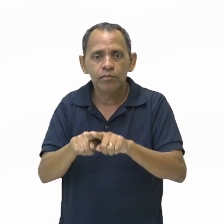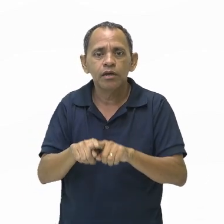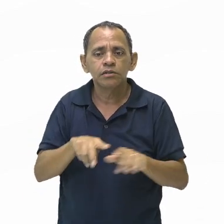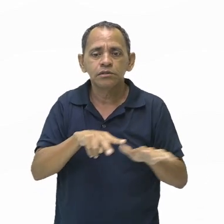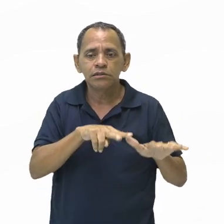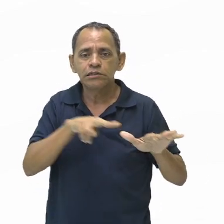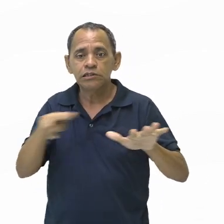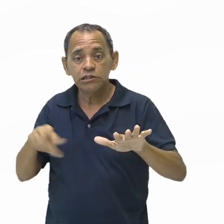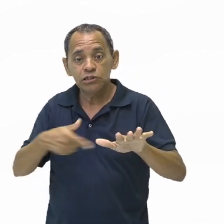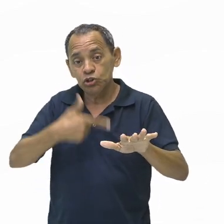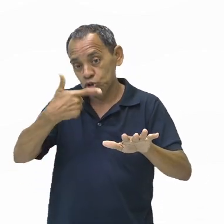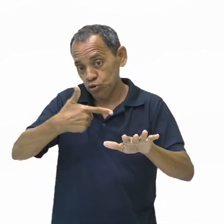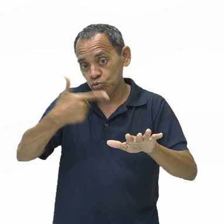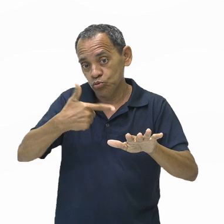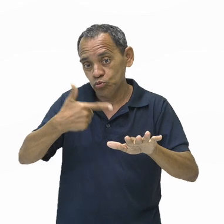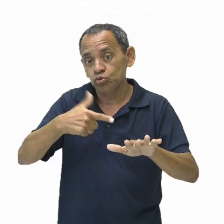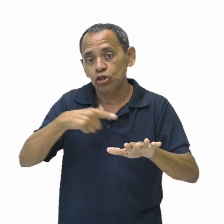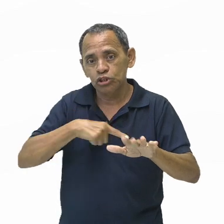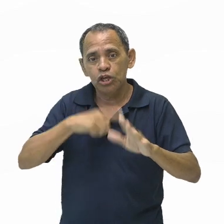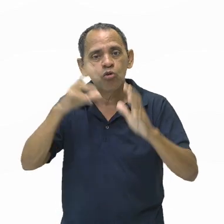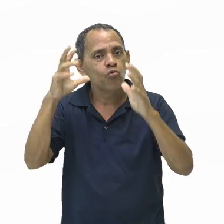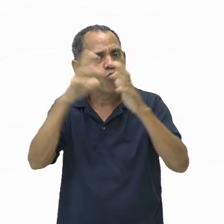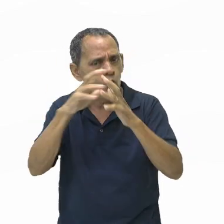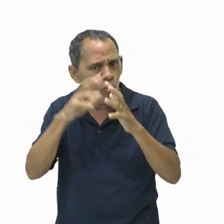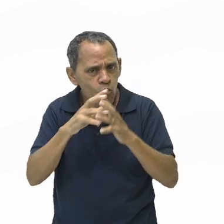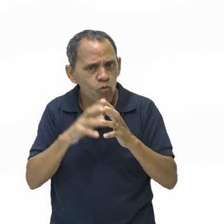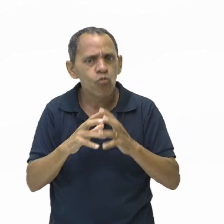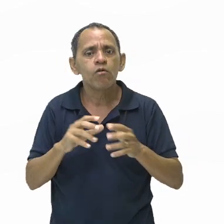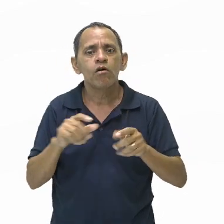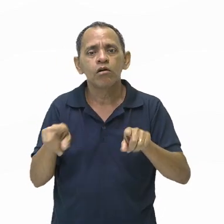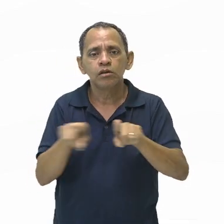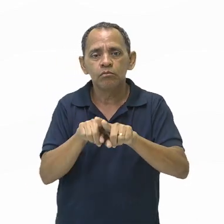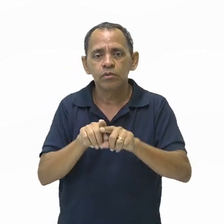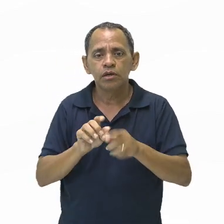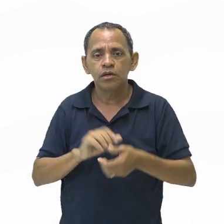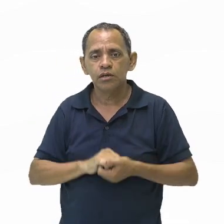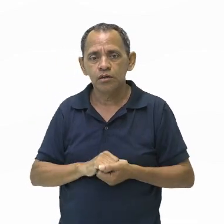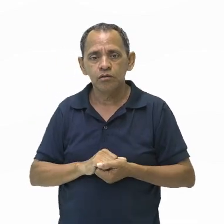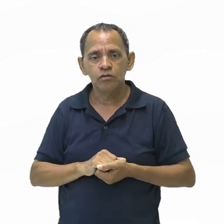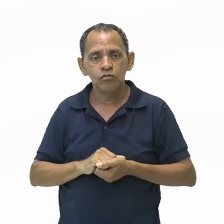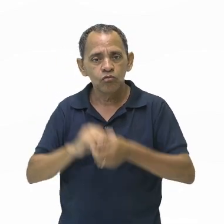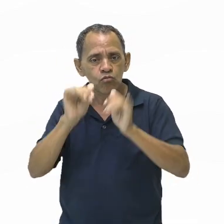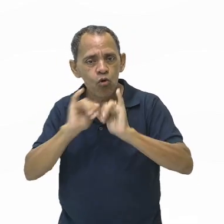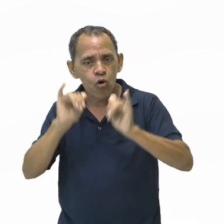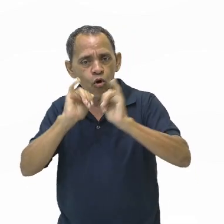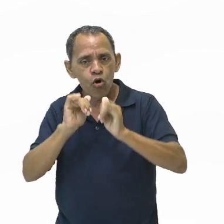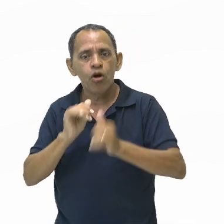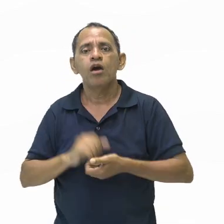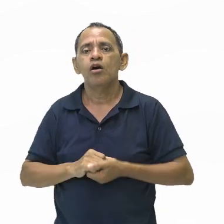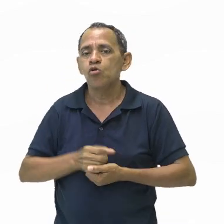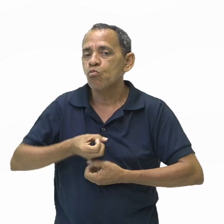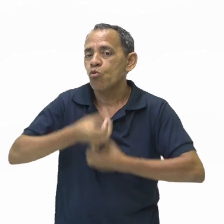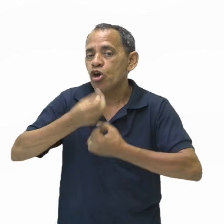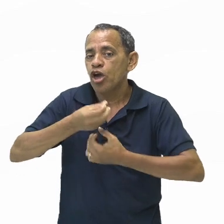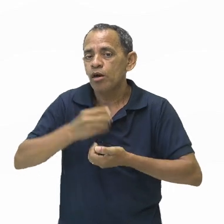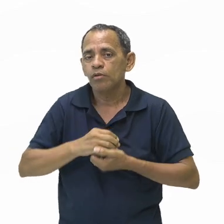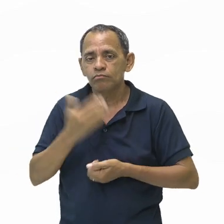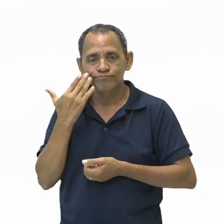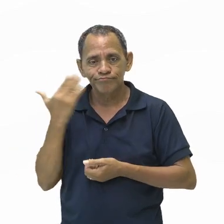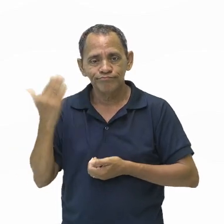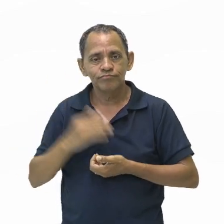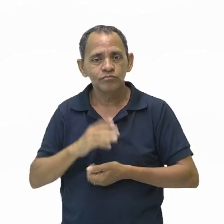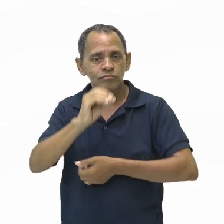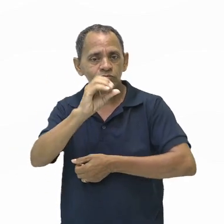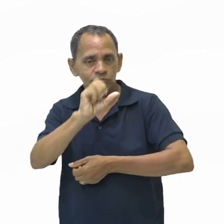exposição, porque houve uma confusão, né? Foram lá declamar o poema Os Sapos, de Manuel Bandeira, e